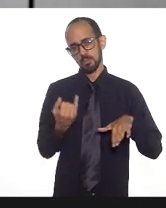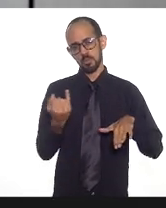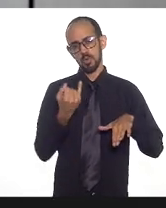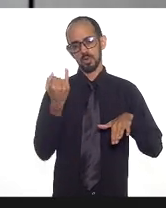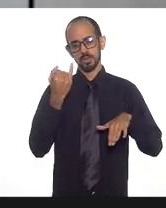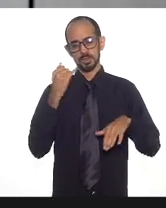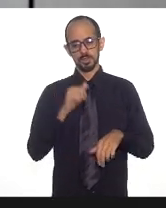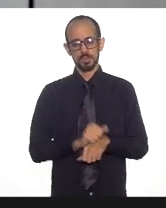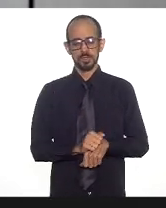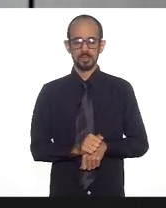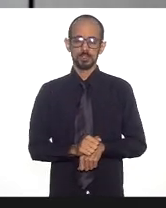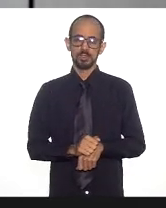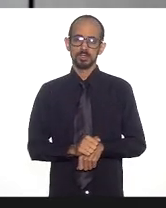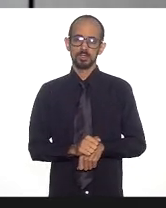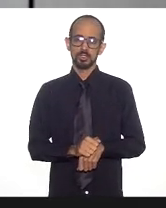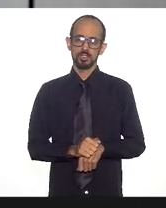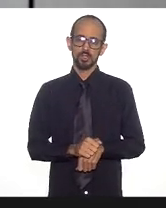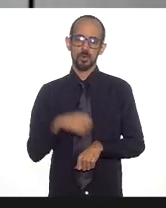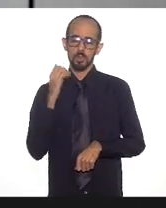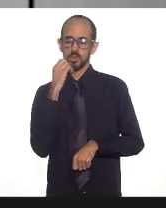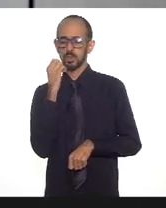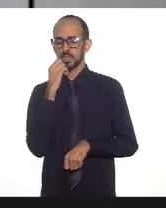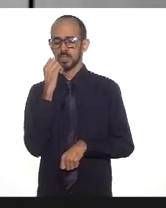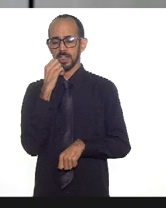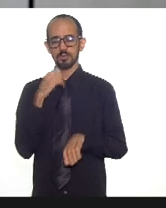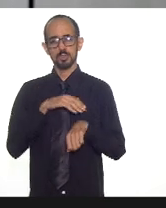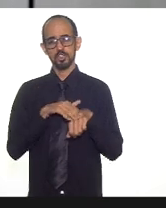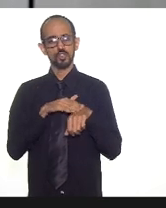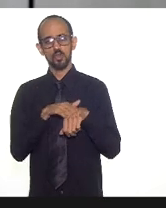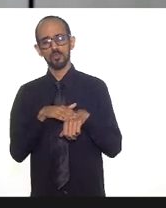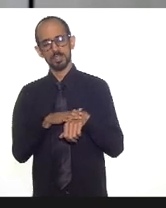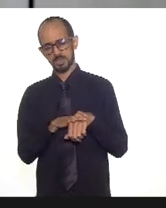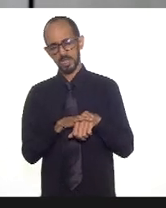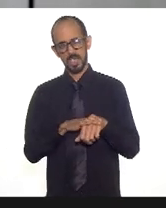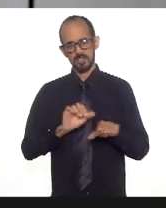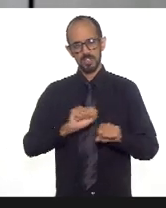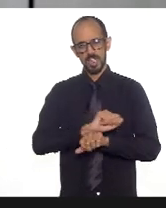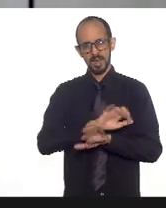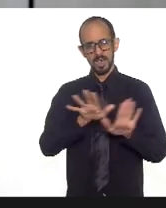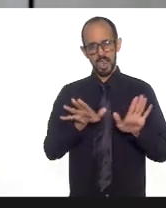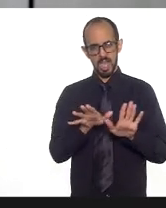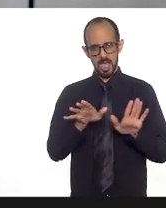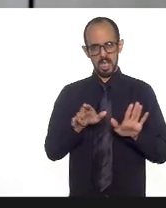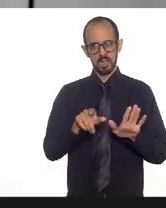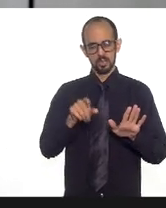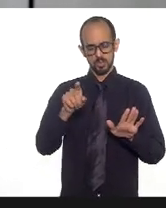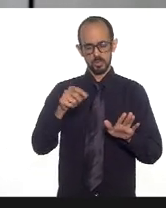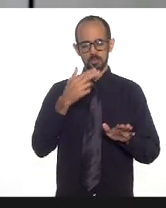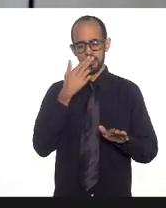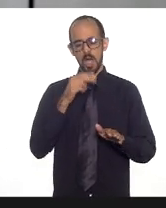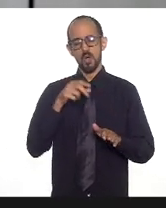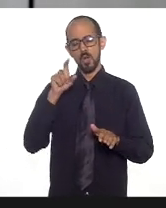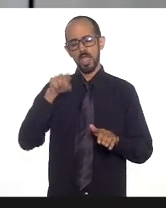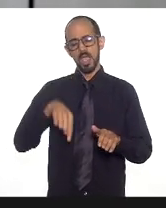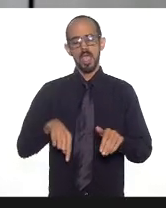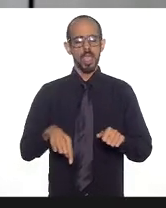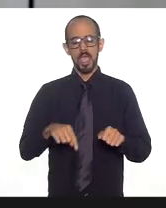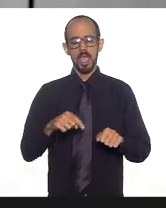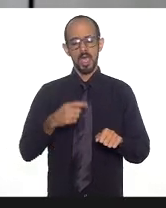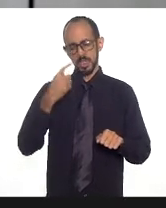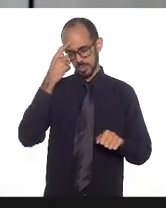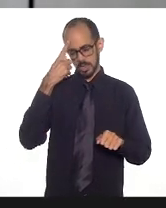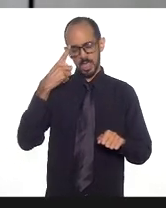uma oportunidade para a gente poder tratar desse assunto, deixar claras as posições, né, da secretaria com relação a isso